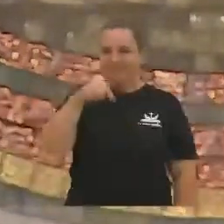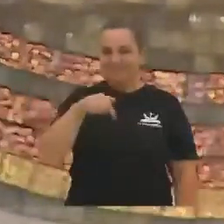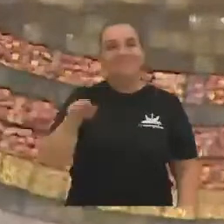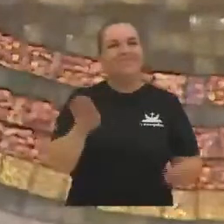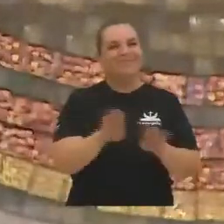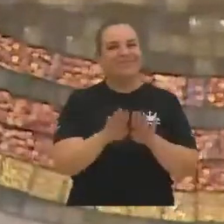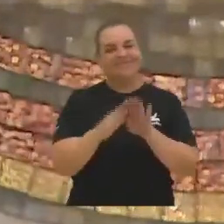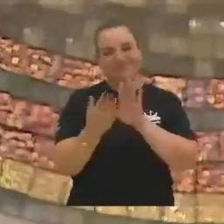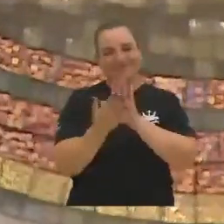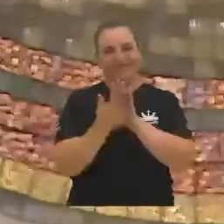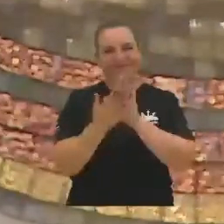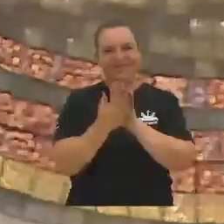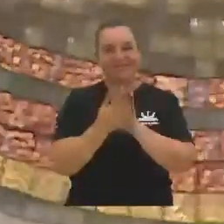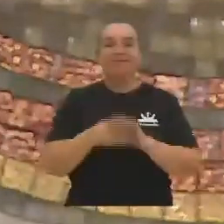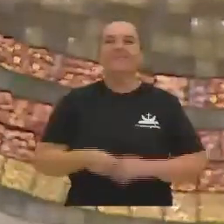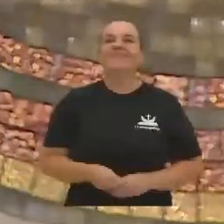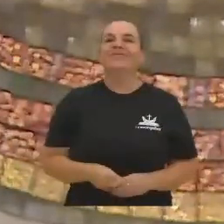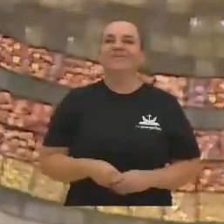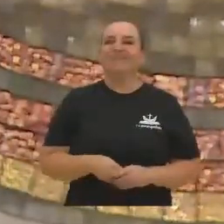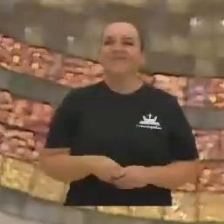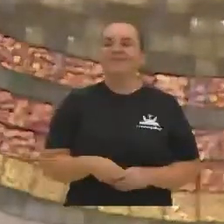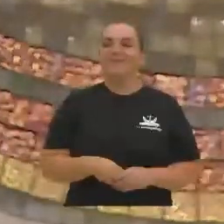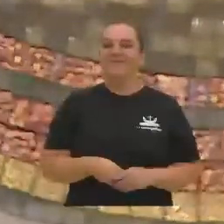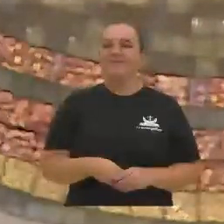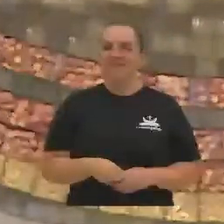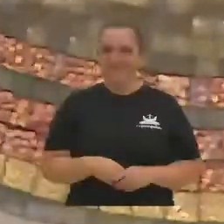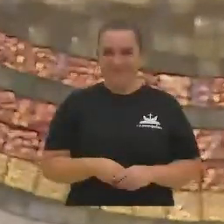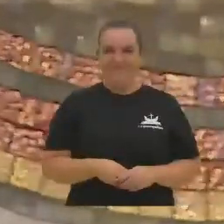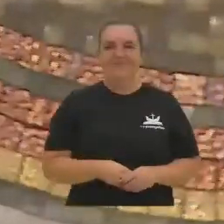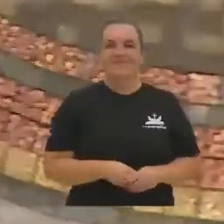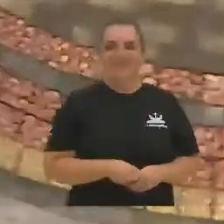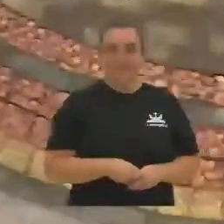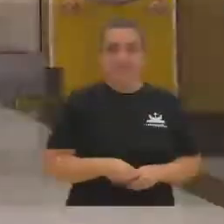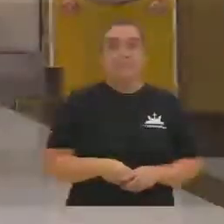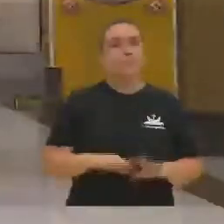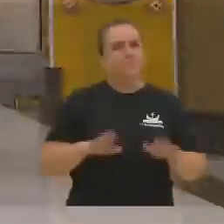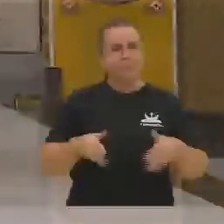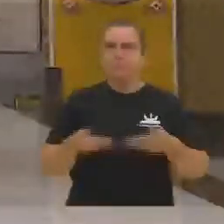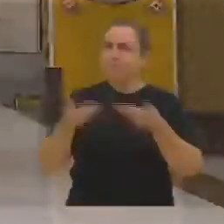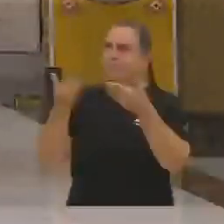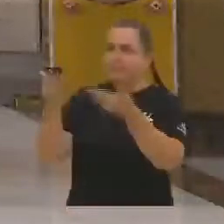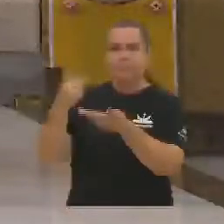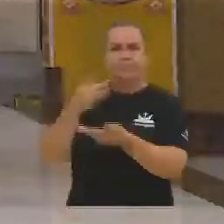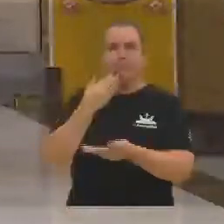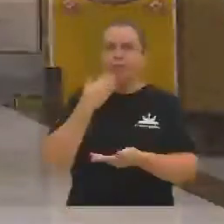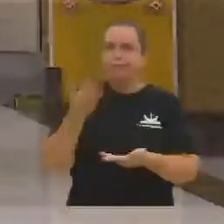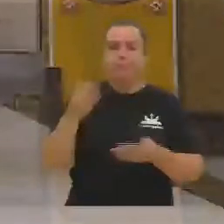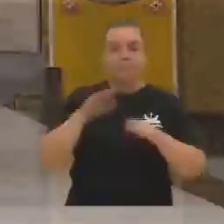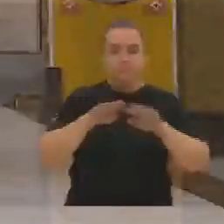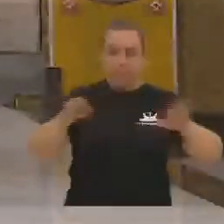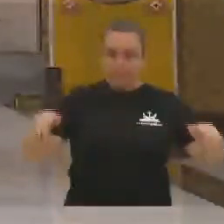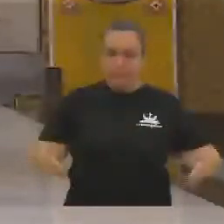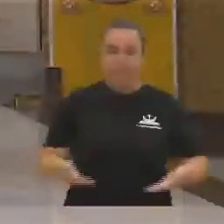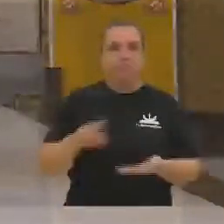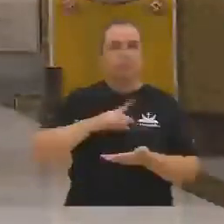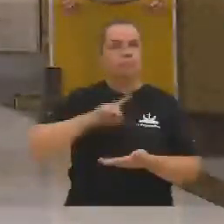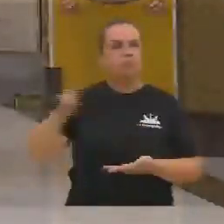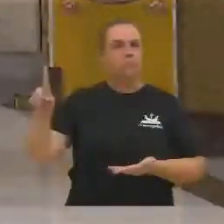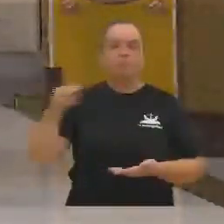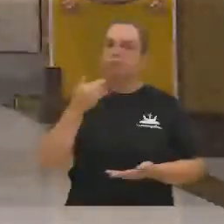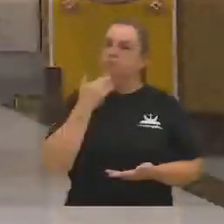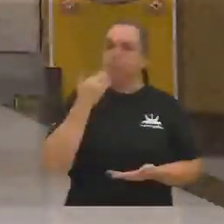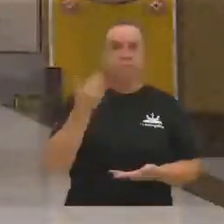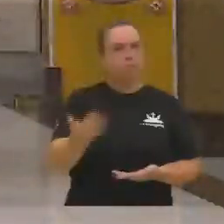alma de Doraci Arantes dos Santos. Coloque as suas intenções no altar de Deus, seu